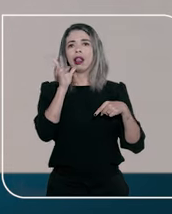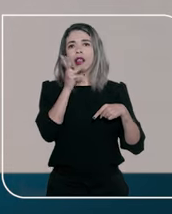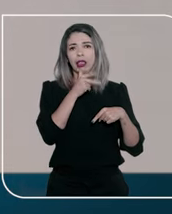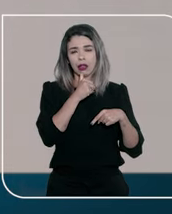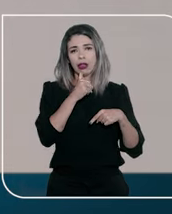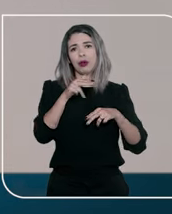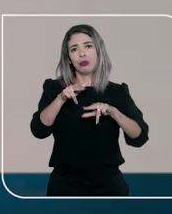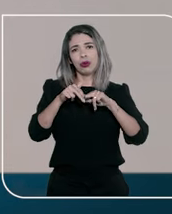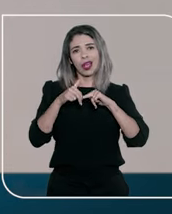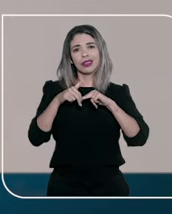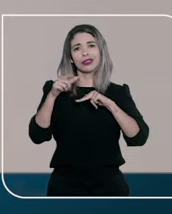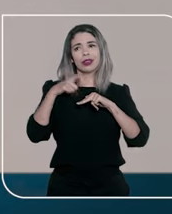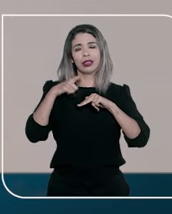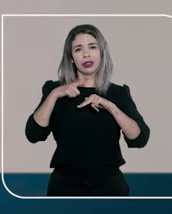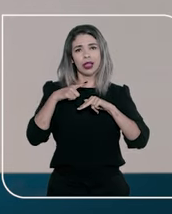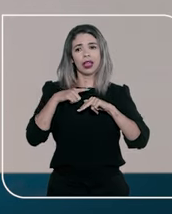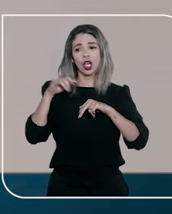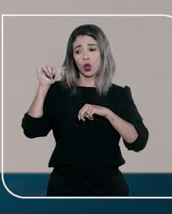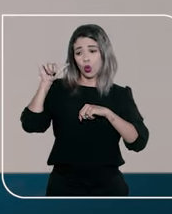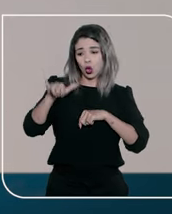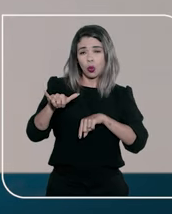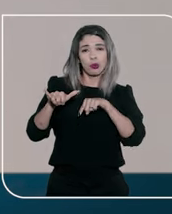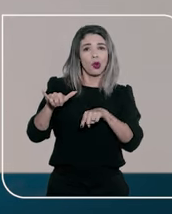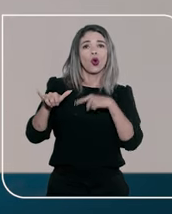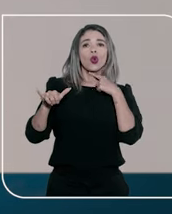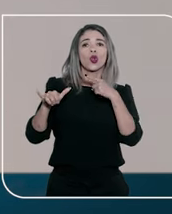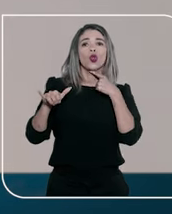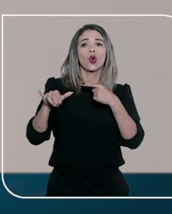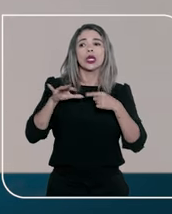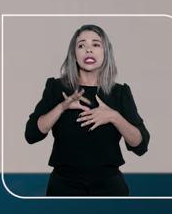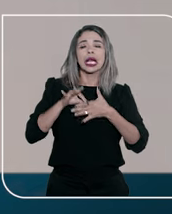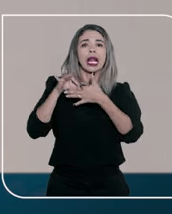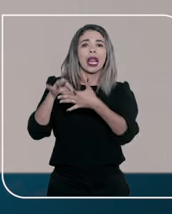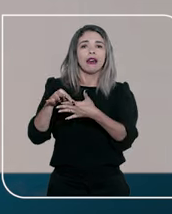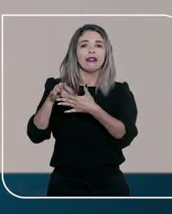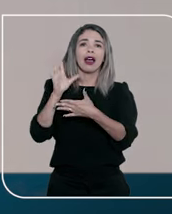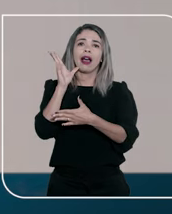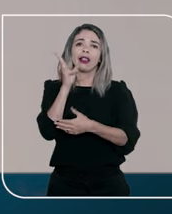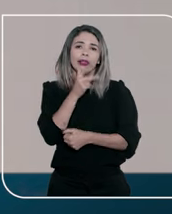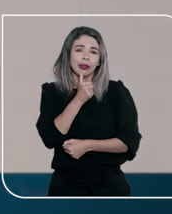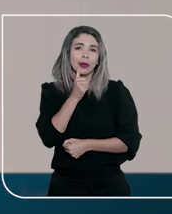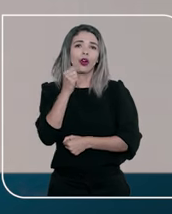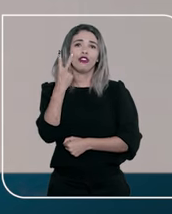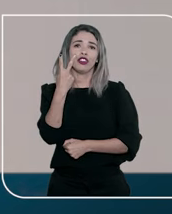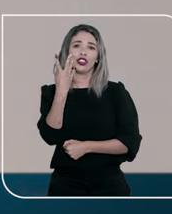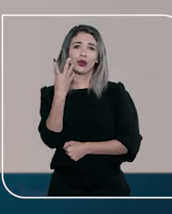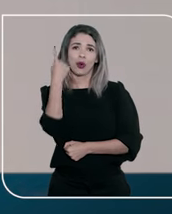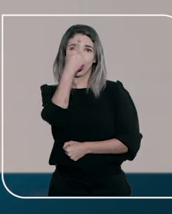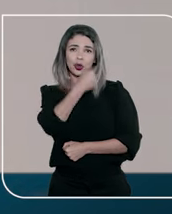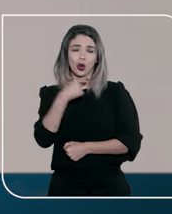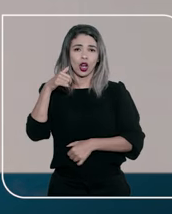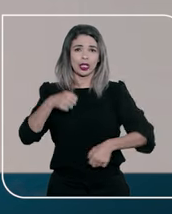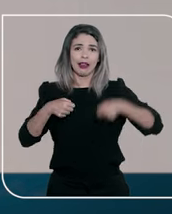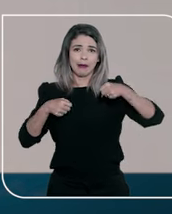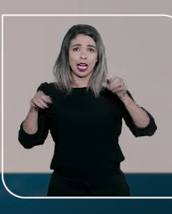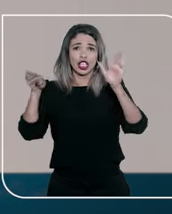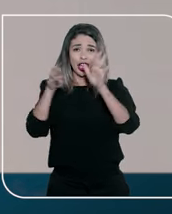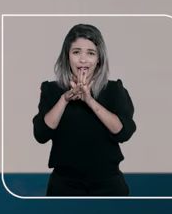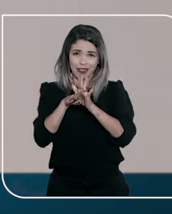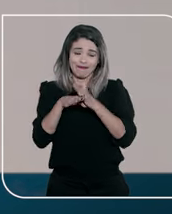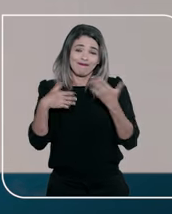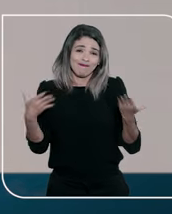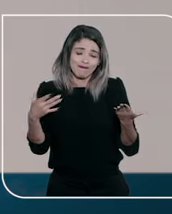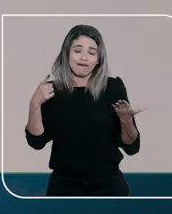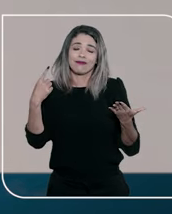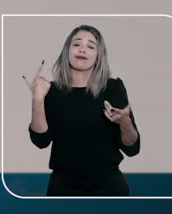aeroporto, o aeroporto não conseguiu entregar a bagagem a tempo, não havia, atrasou 24 horas, né? O voo de retorno para o Brasil. Há expectativa